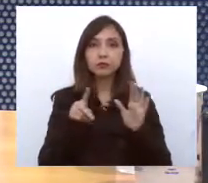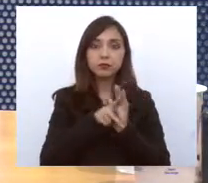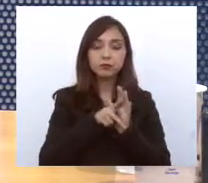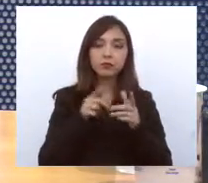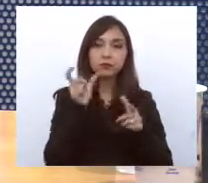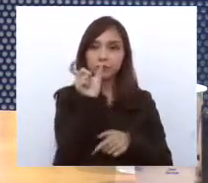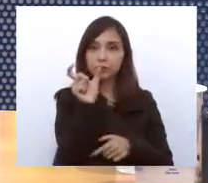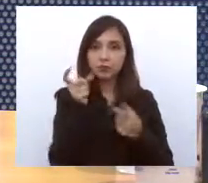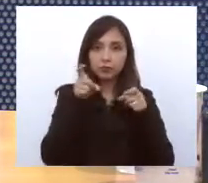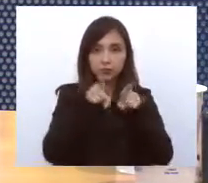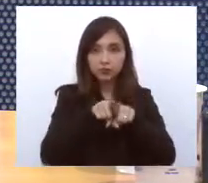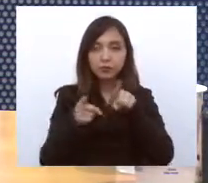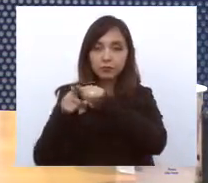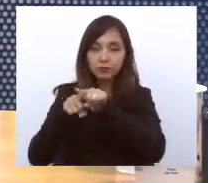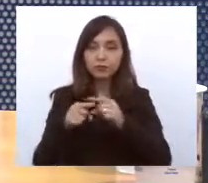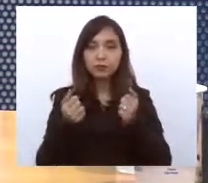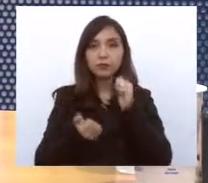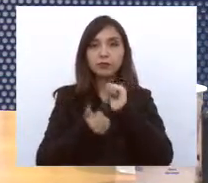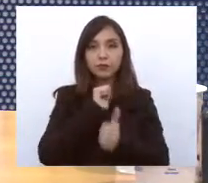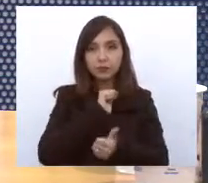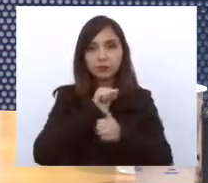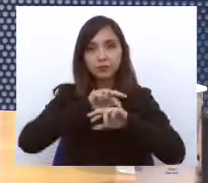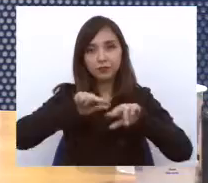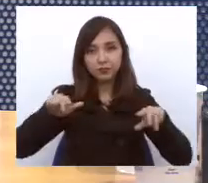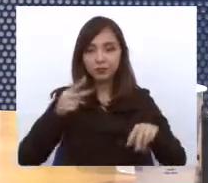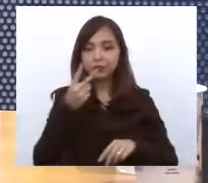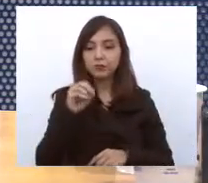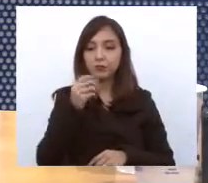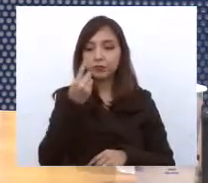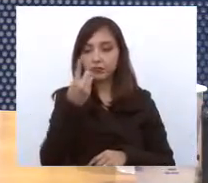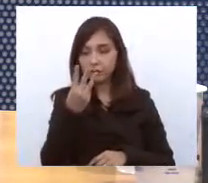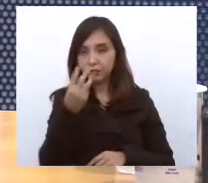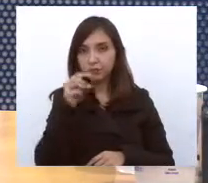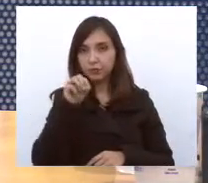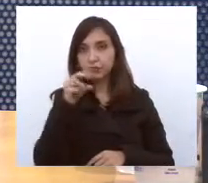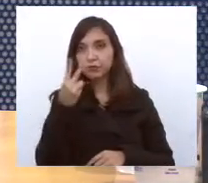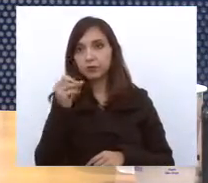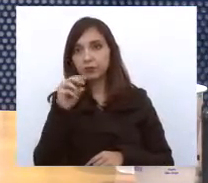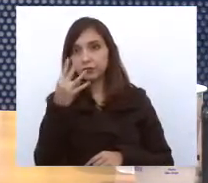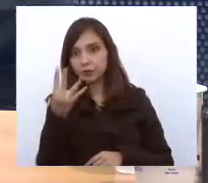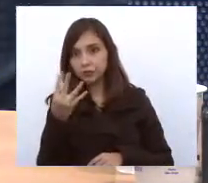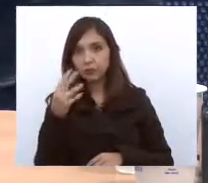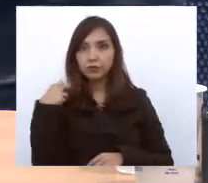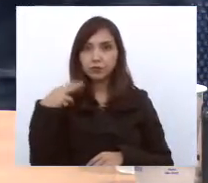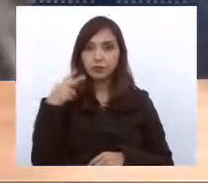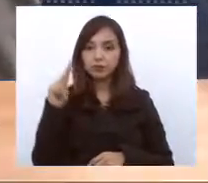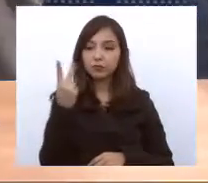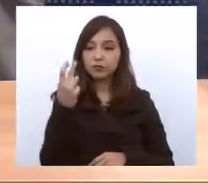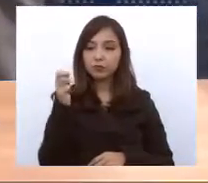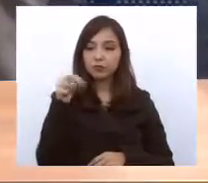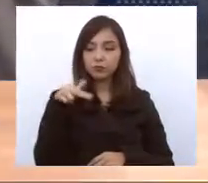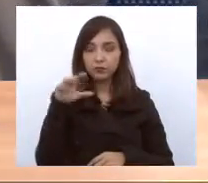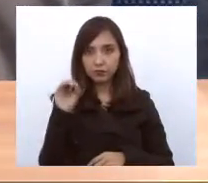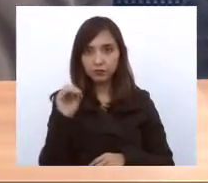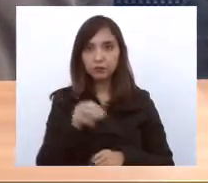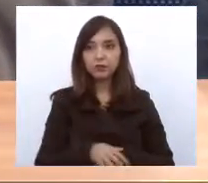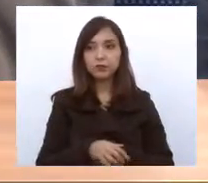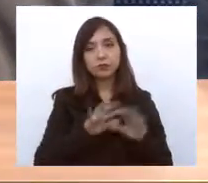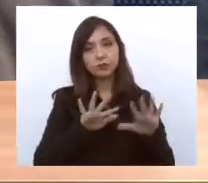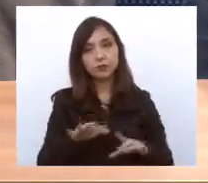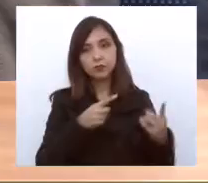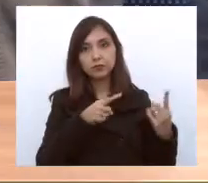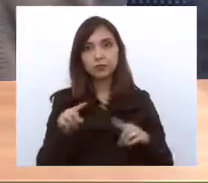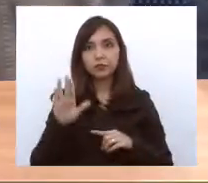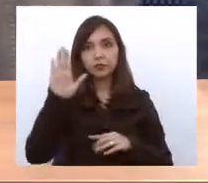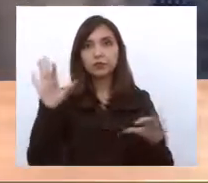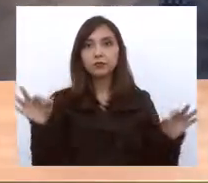convênios firmados pela Secretaria de Esporte nos anos de 2013 e 2014. Autor, vereador Helena Metalúrgico. Em discussão, encerrada a discussão e votação. Os vereadores favoráveis permaneçam em